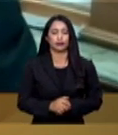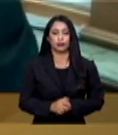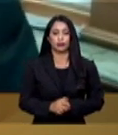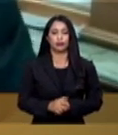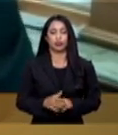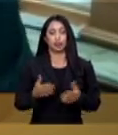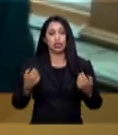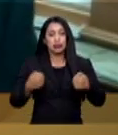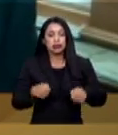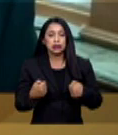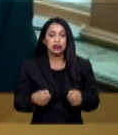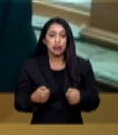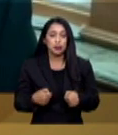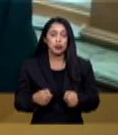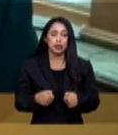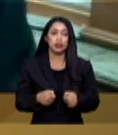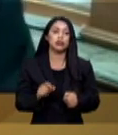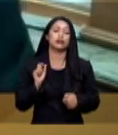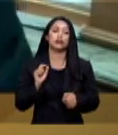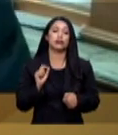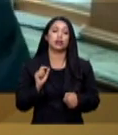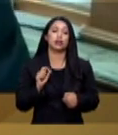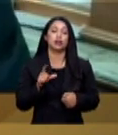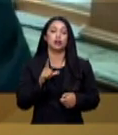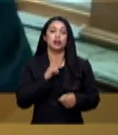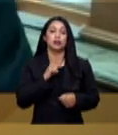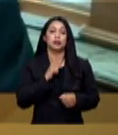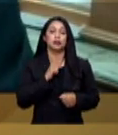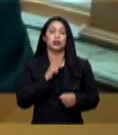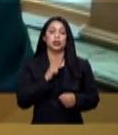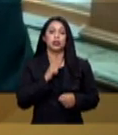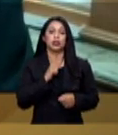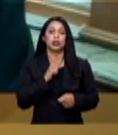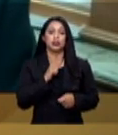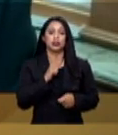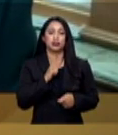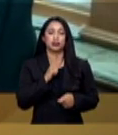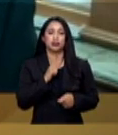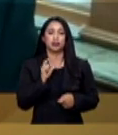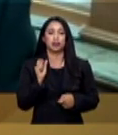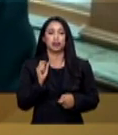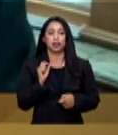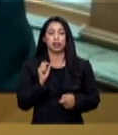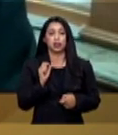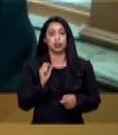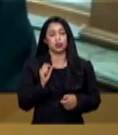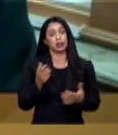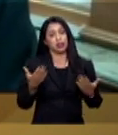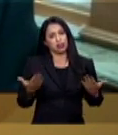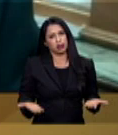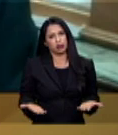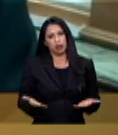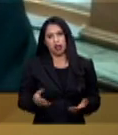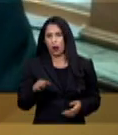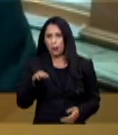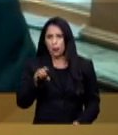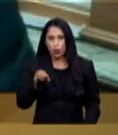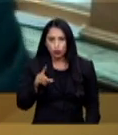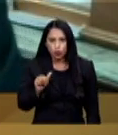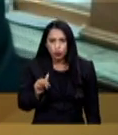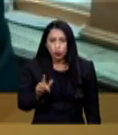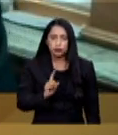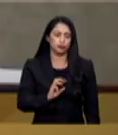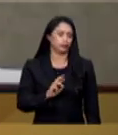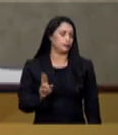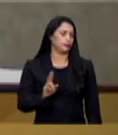cargos necessários à atuação do Estado em atividade precípua. Não modulo, presidente.